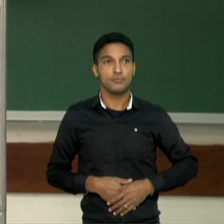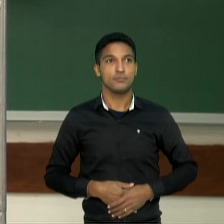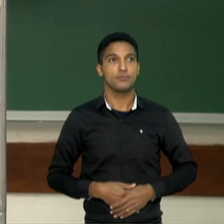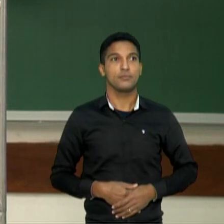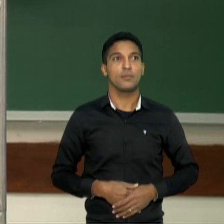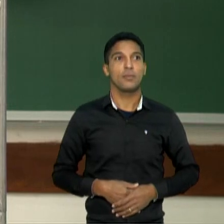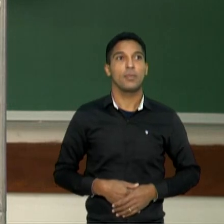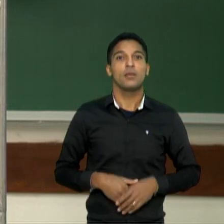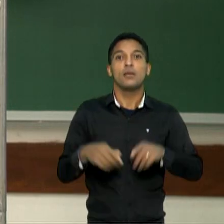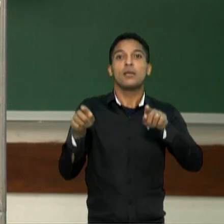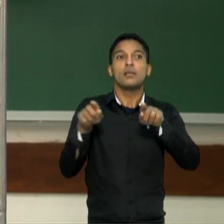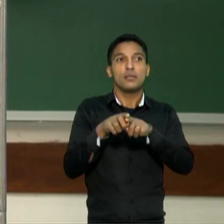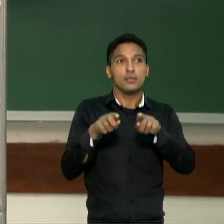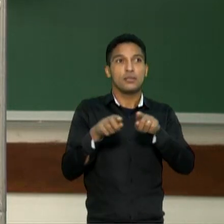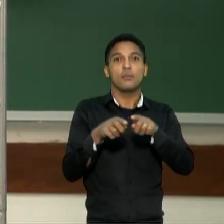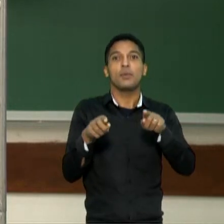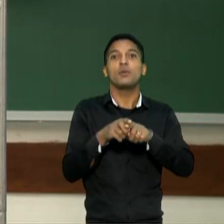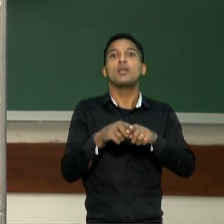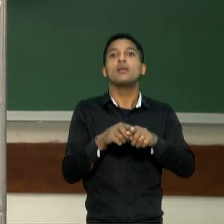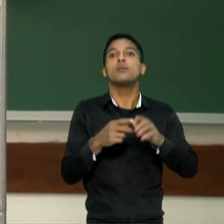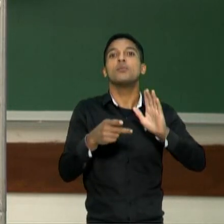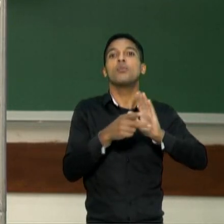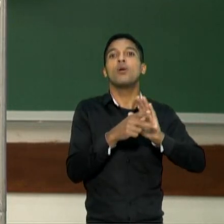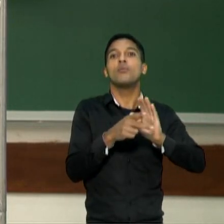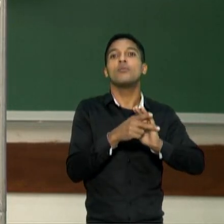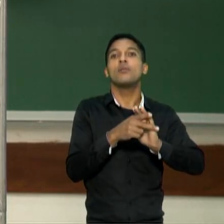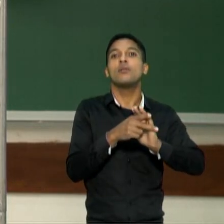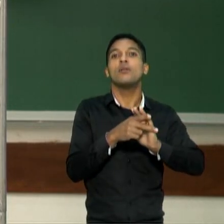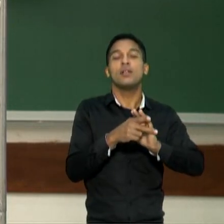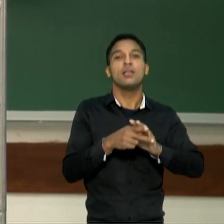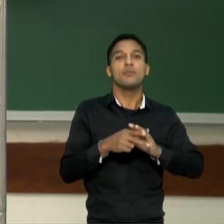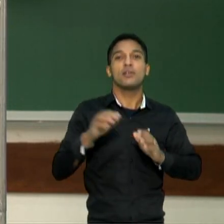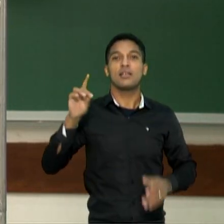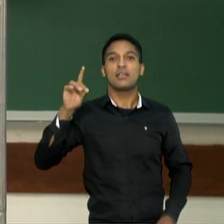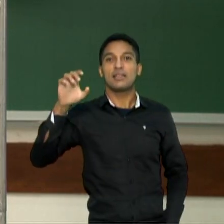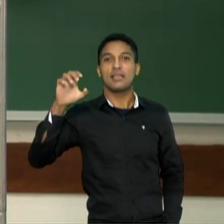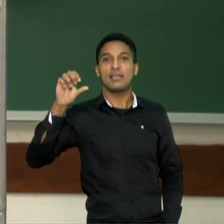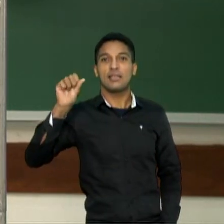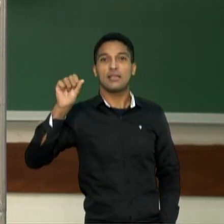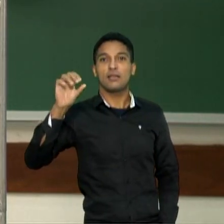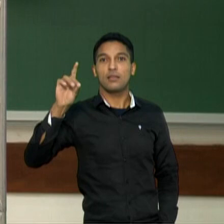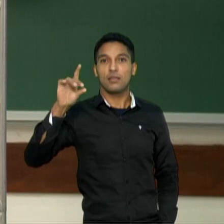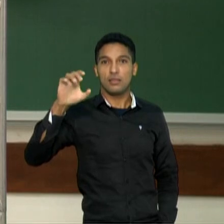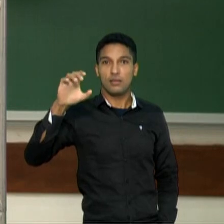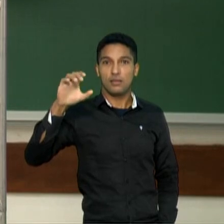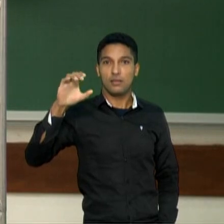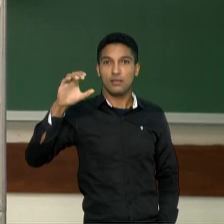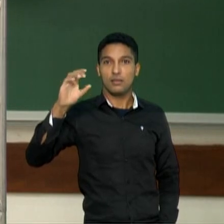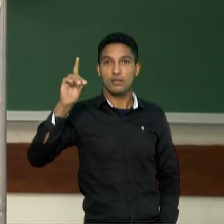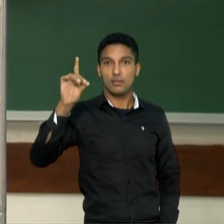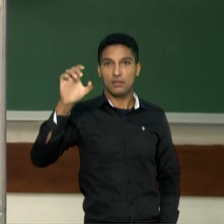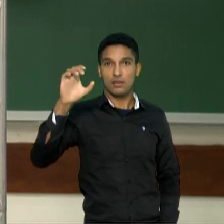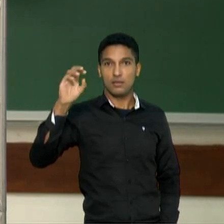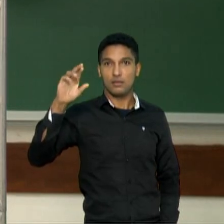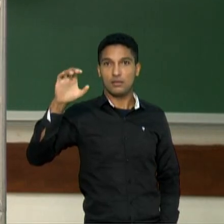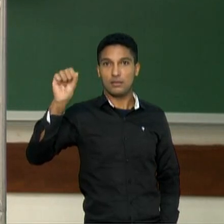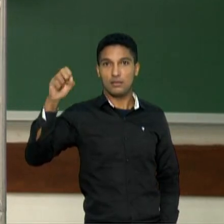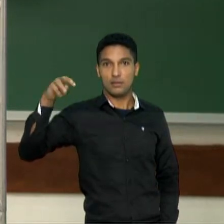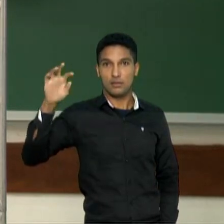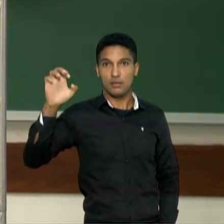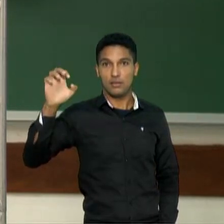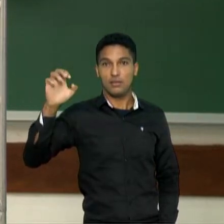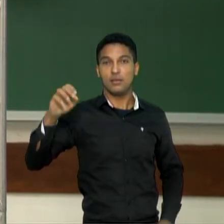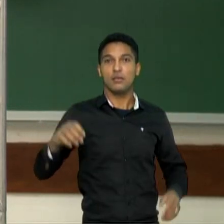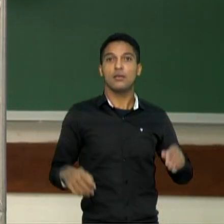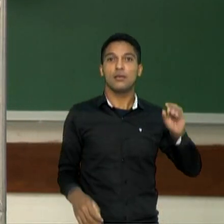E interpretando também aí o termo linear, o crescimento e decrescimento, como a gente acabou de ver, ok? Então a gente volta, né,